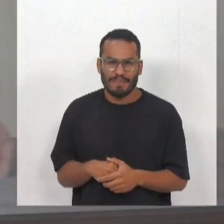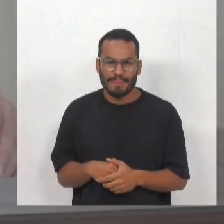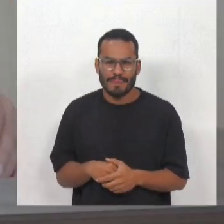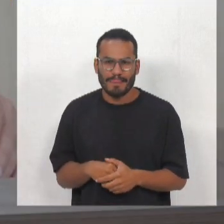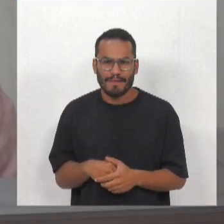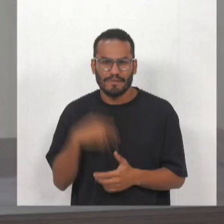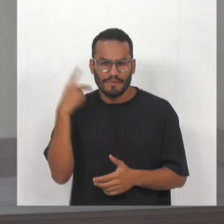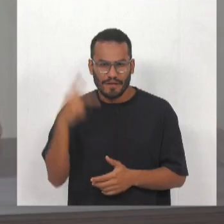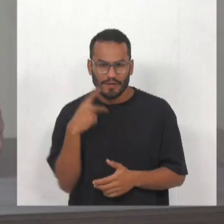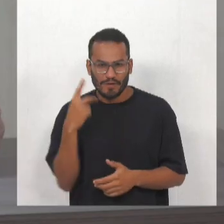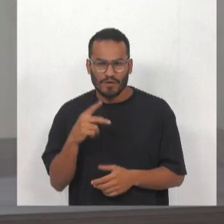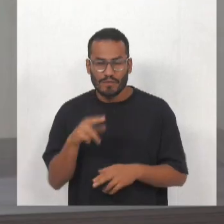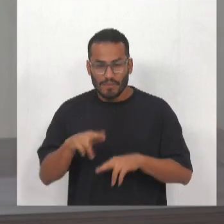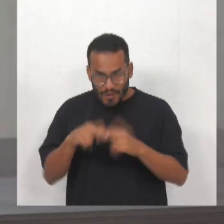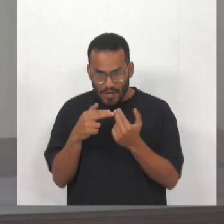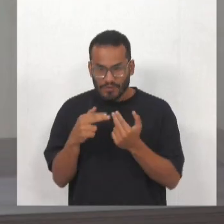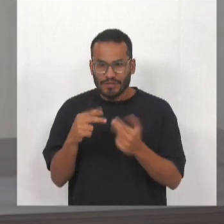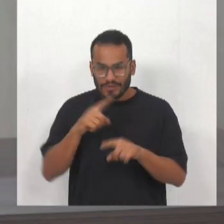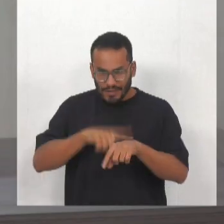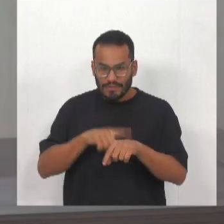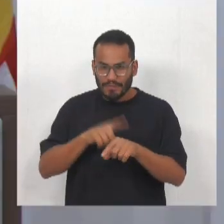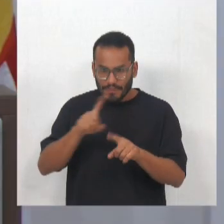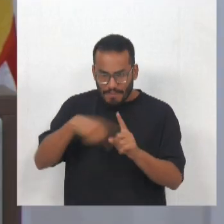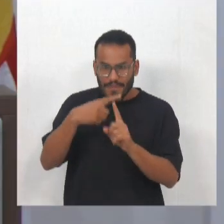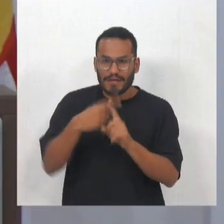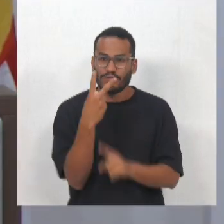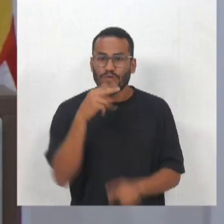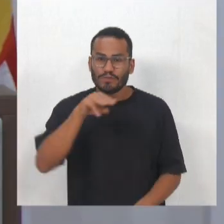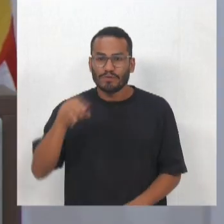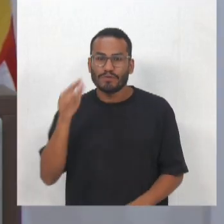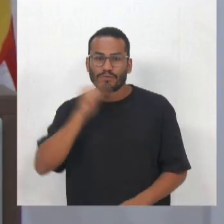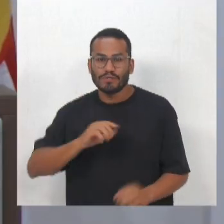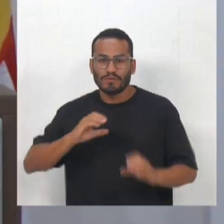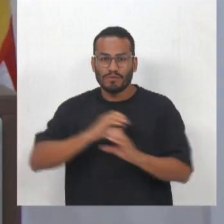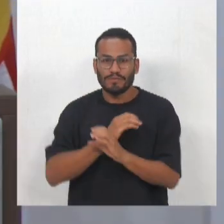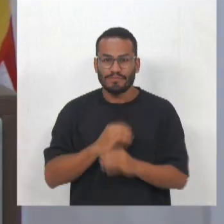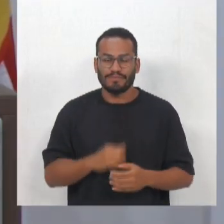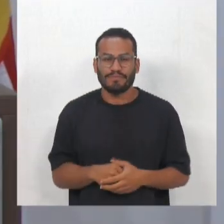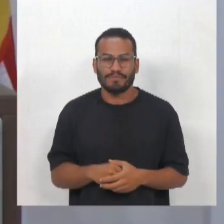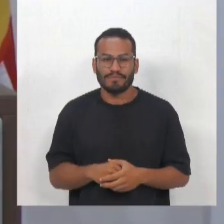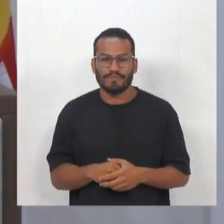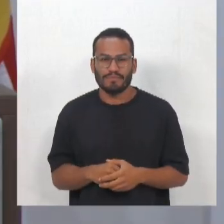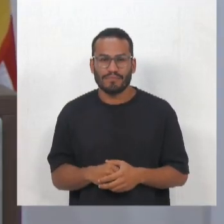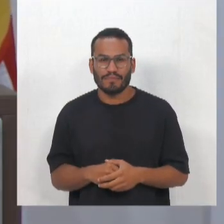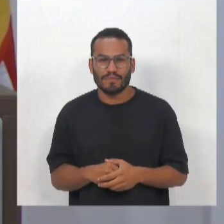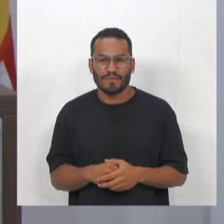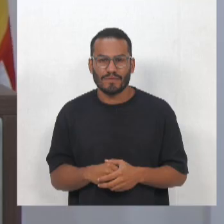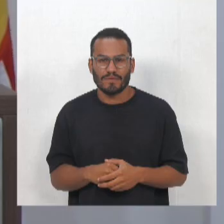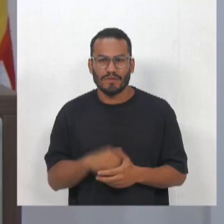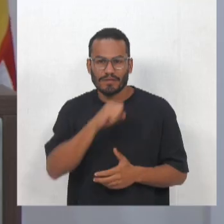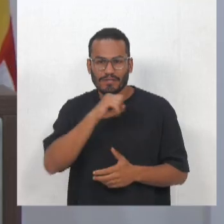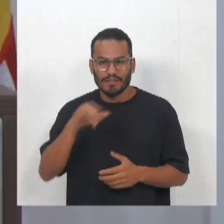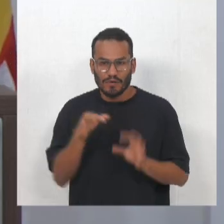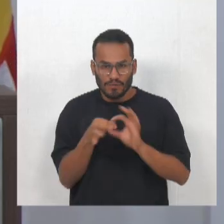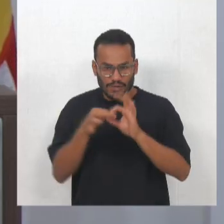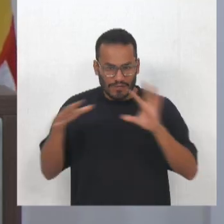Vereador Gilson, em virtude da parte, mais 2 minutos para Vossa Excelência poder concluir. Então, presidente, se o senhor autorizar.